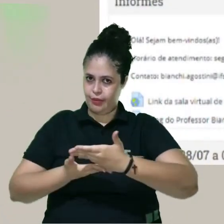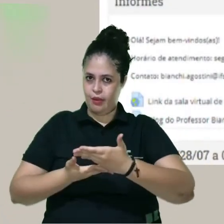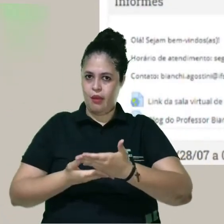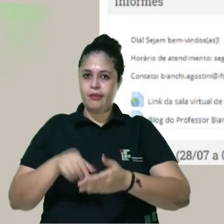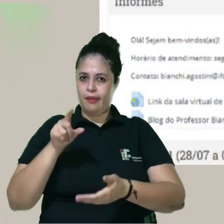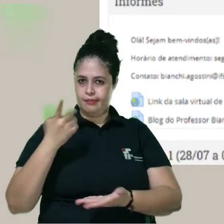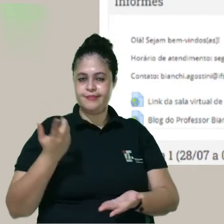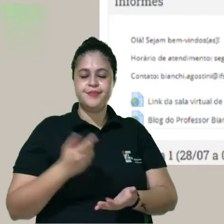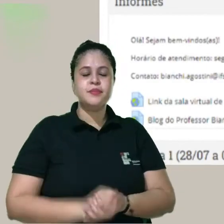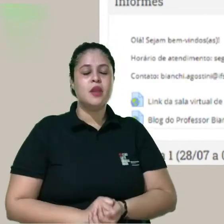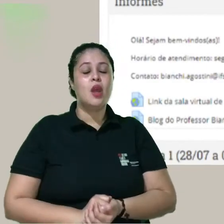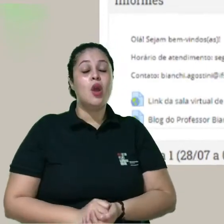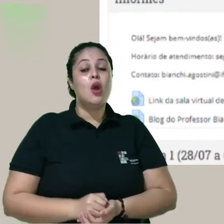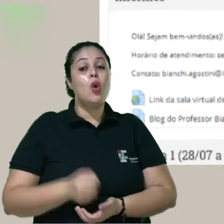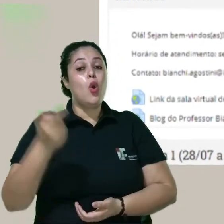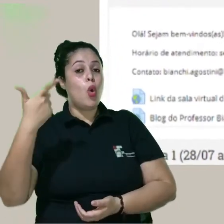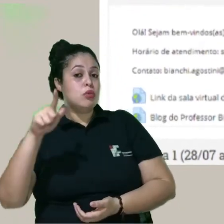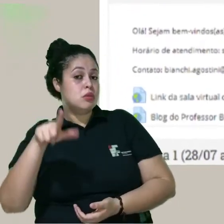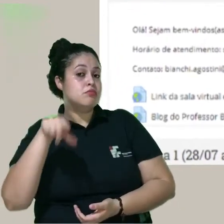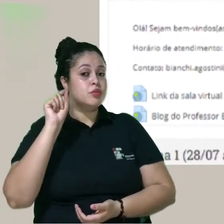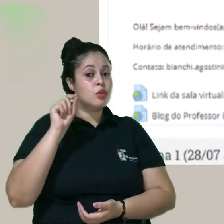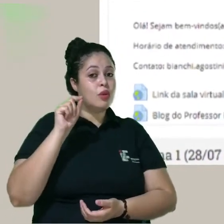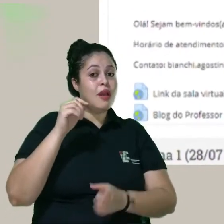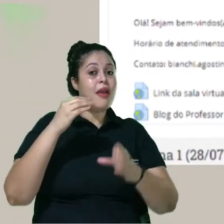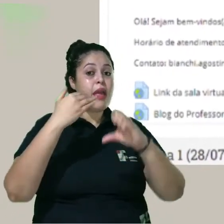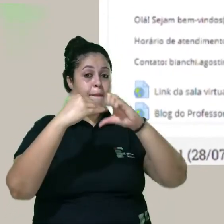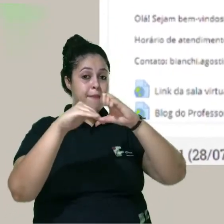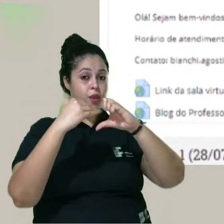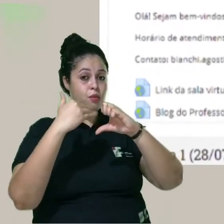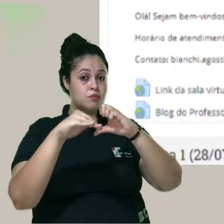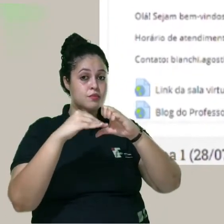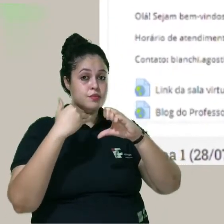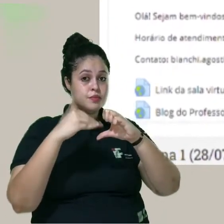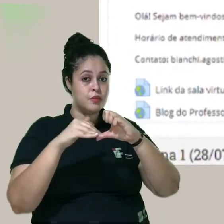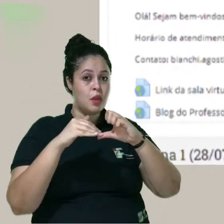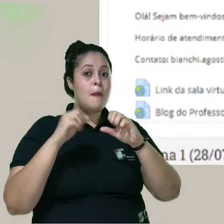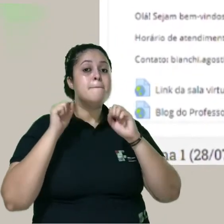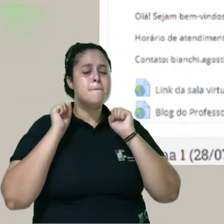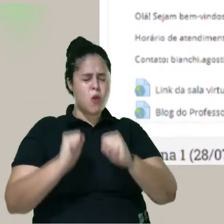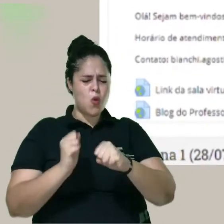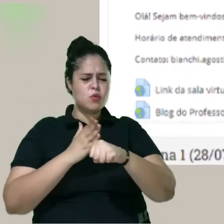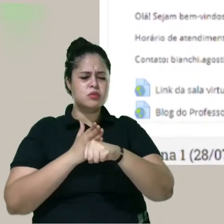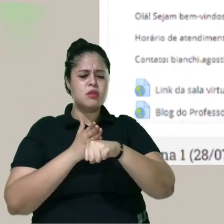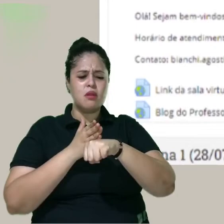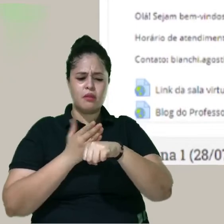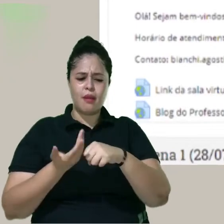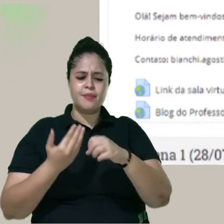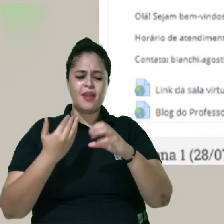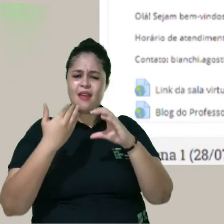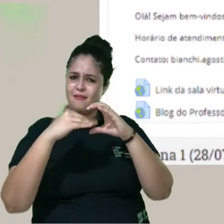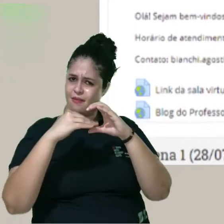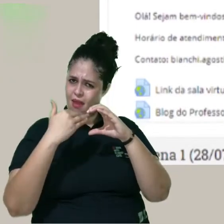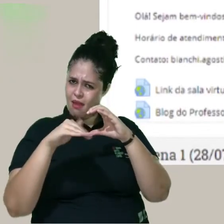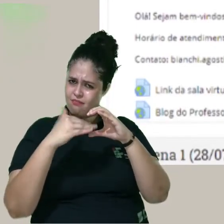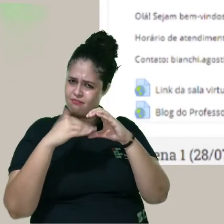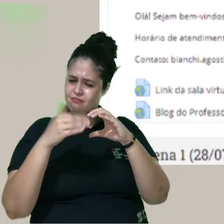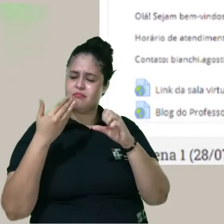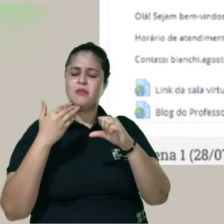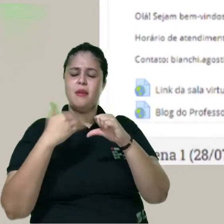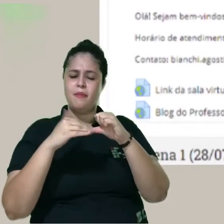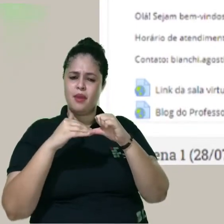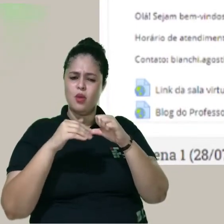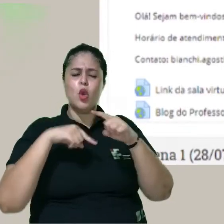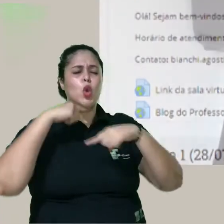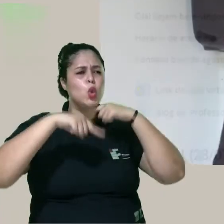horários determinados, a outra opção é via e-mail. Então, vocês enviam e-mail com questões e